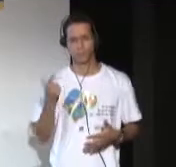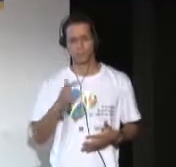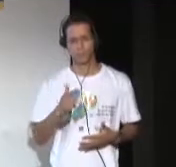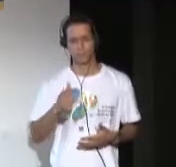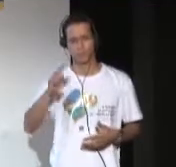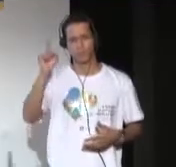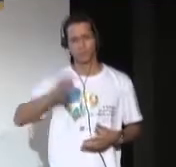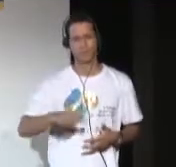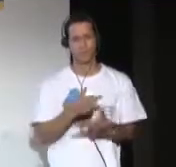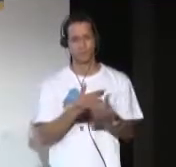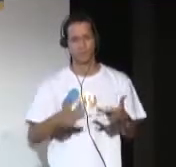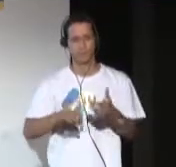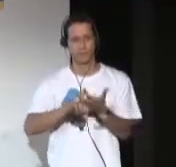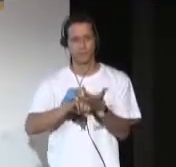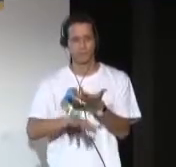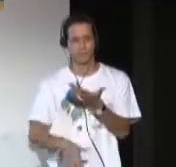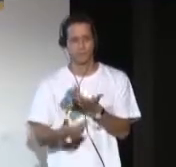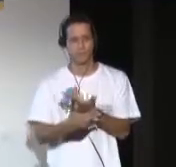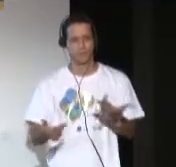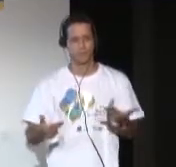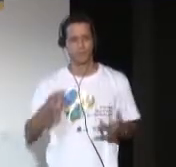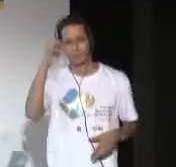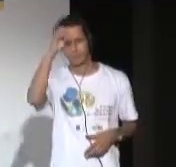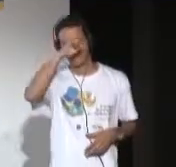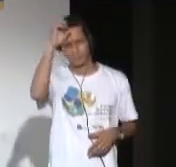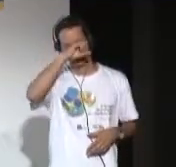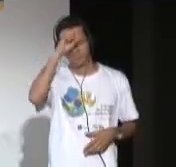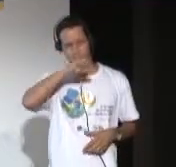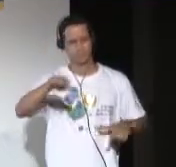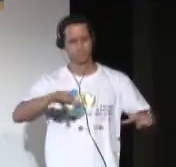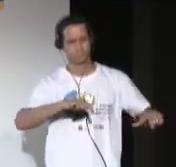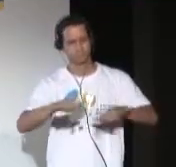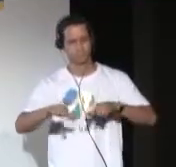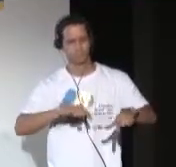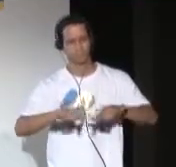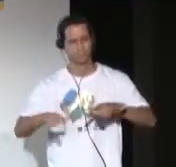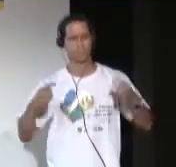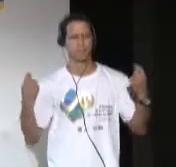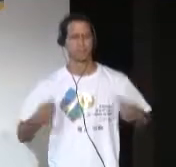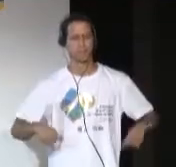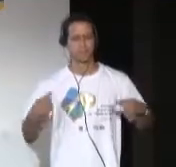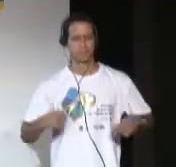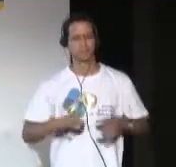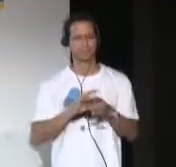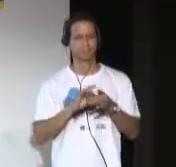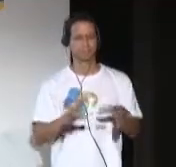que está enraizado no nosso aprendizado e no nosso trabalho. Nós só precisamos ter